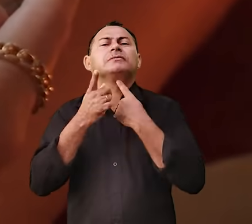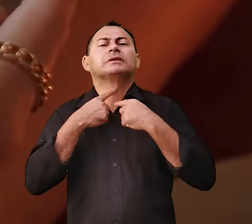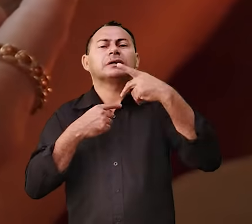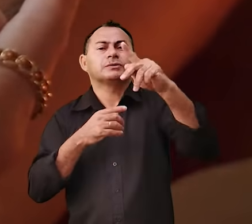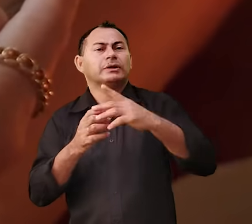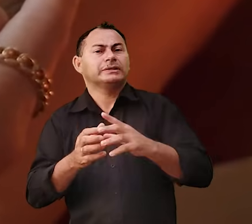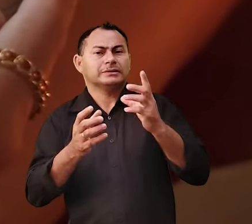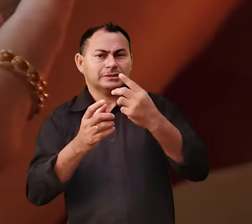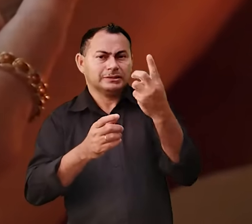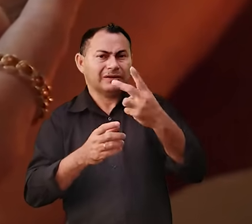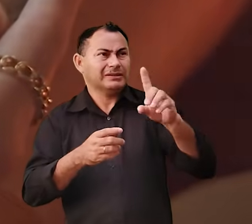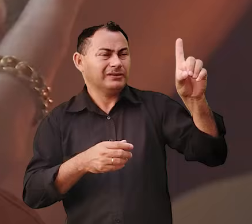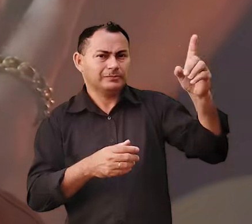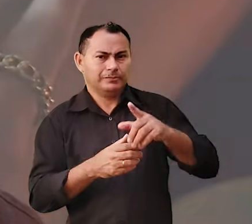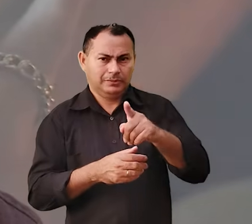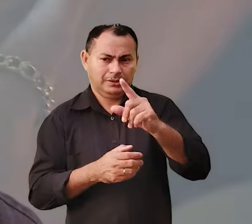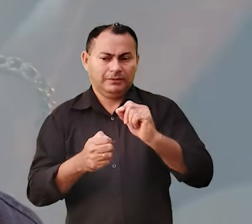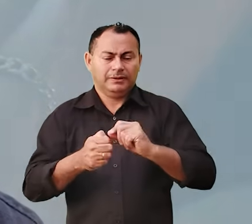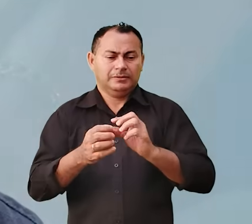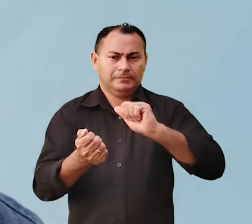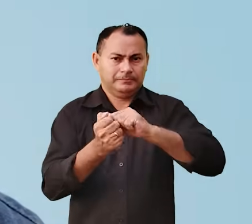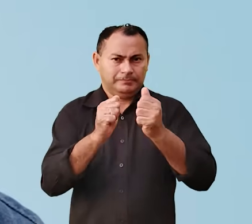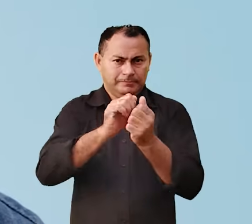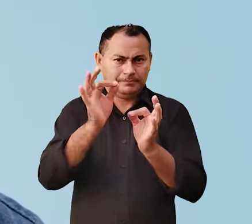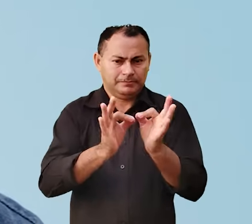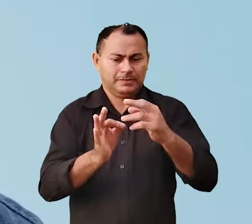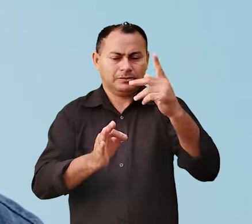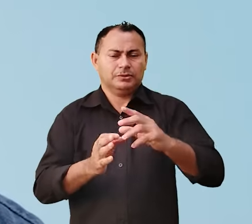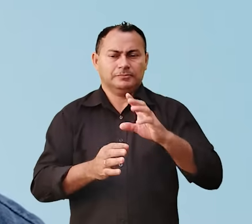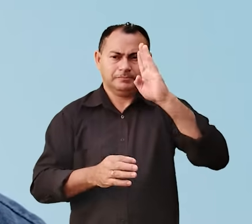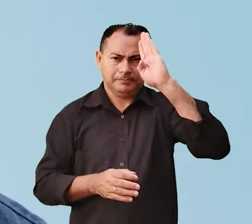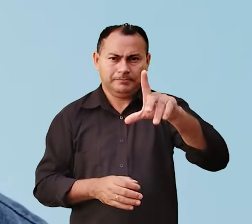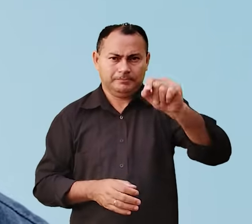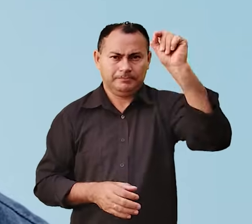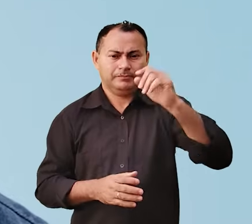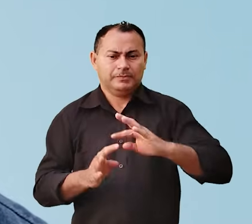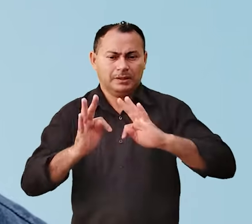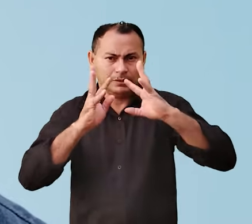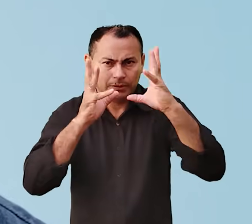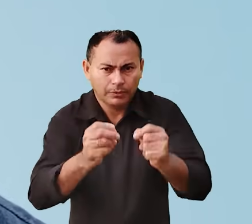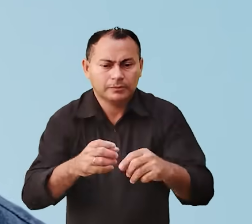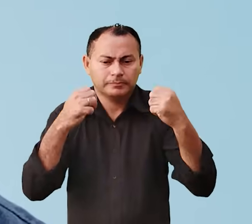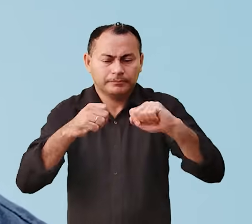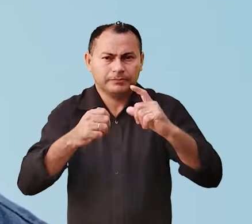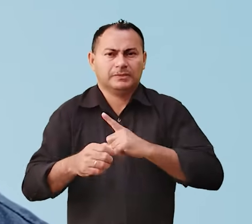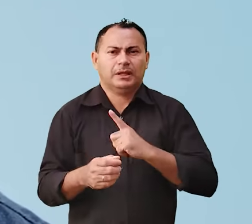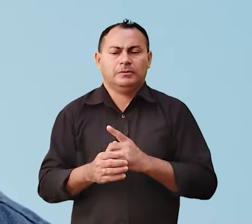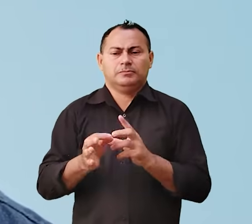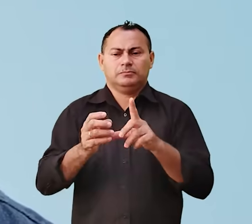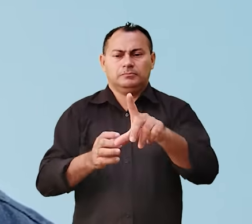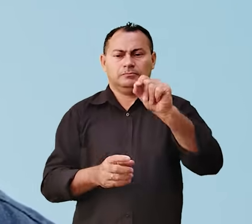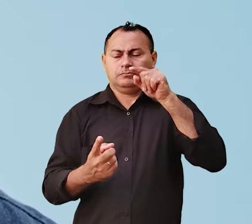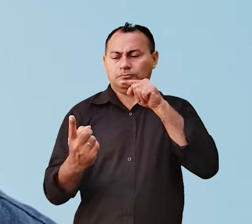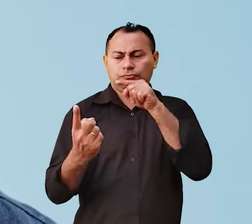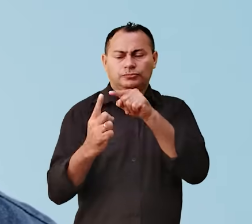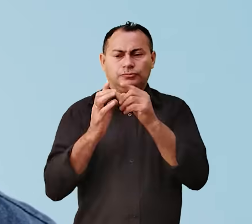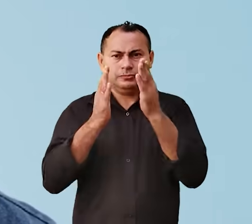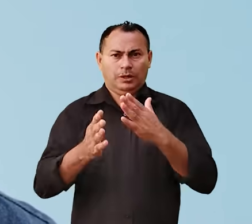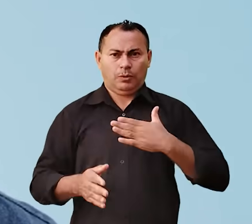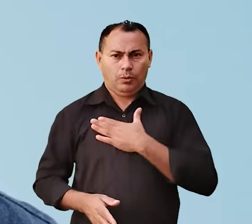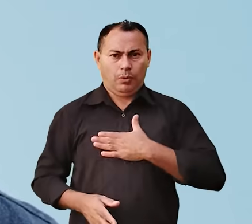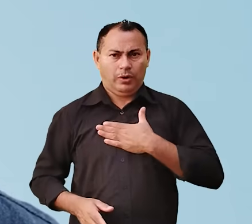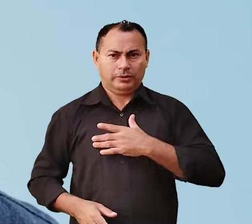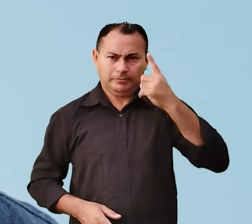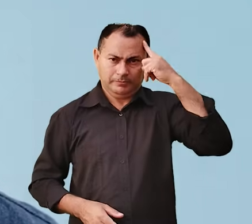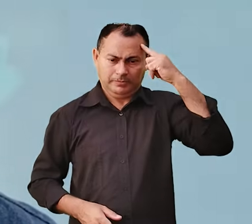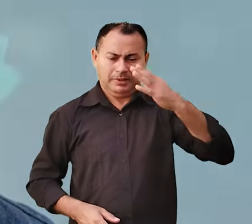invertidas. Vocês têm que fazer um ajuste de suas prioridades. Todo mundo deveria ter uma prioridade-alvo.